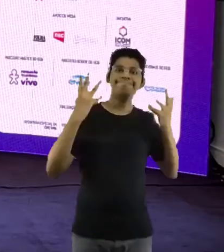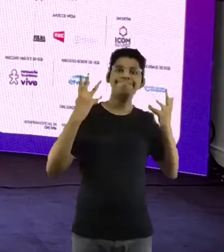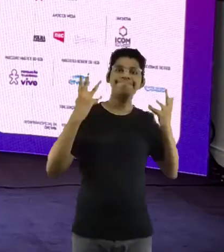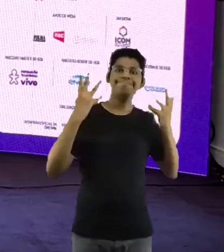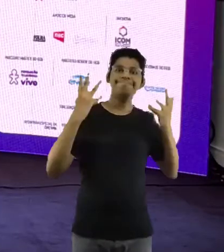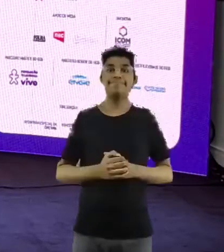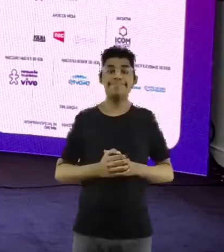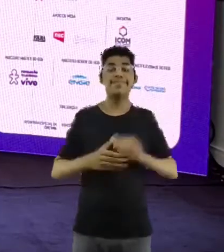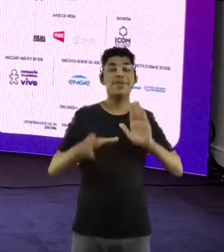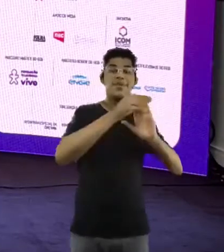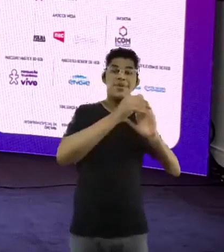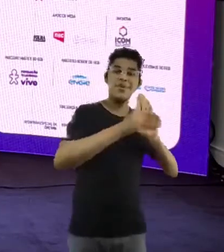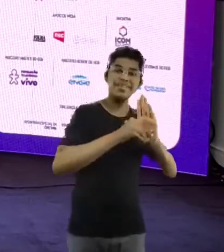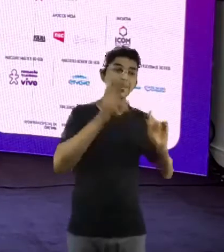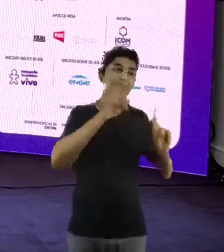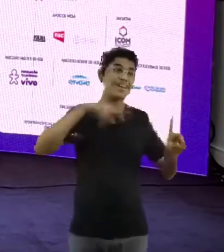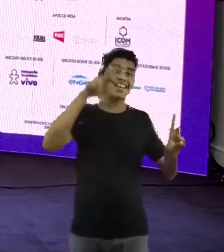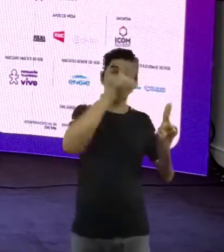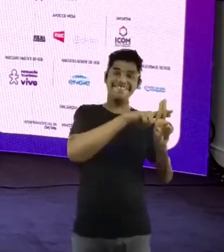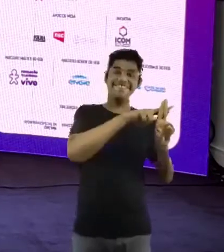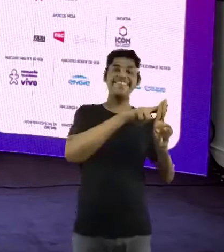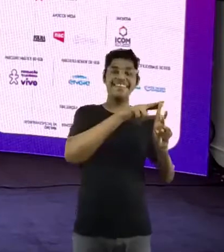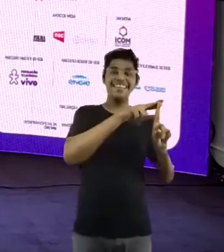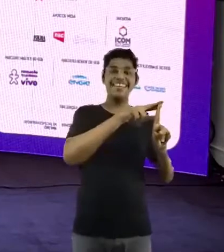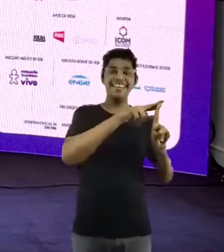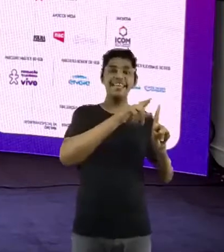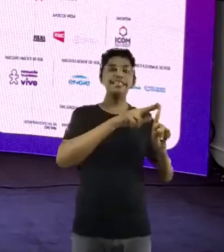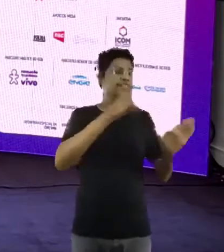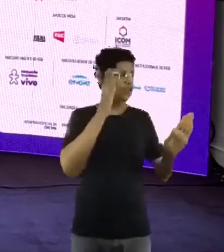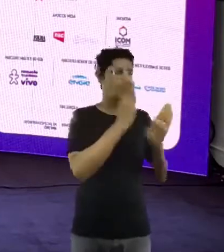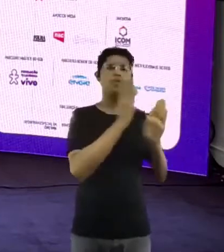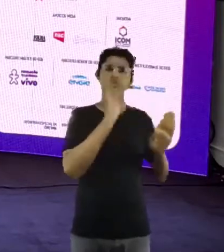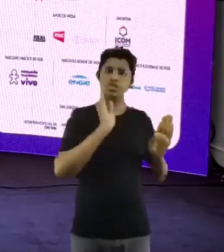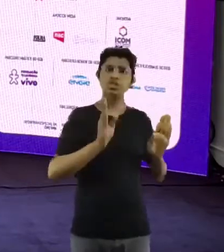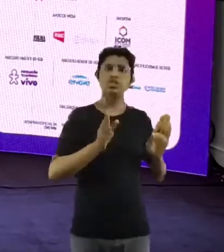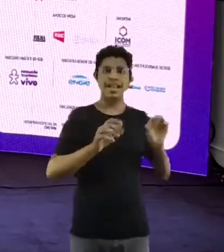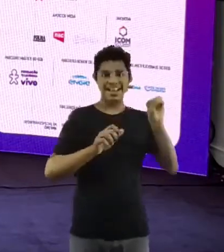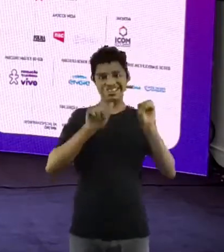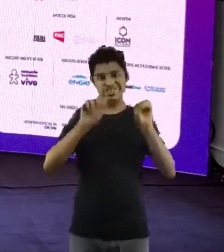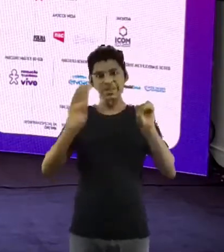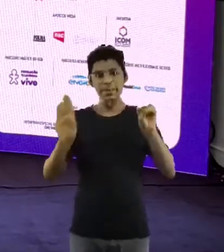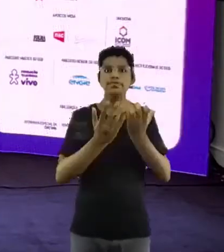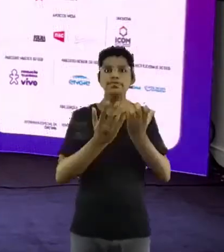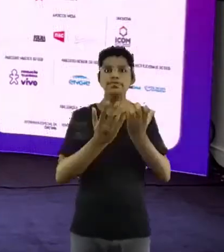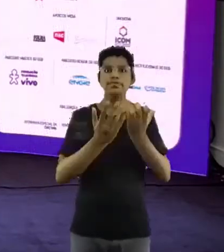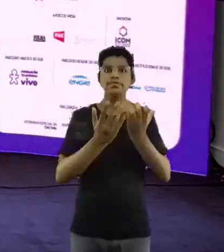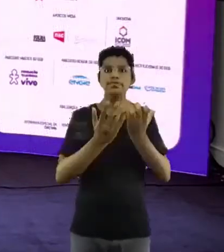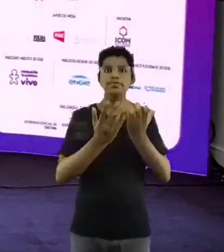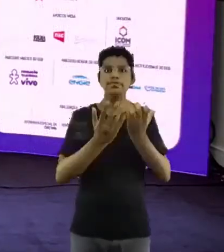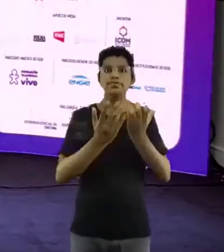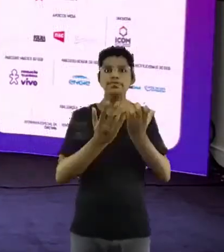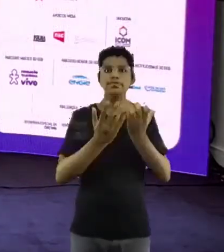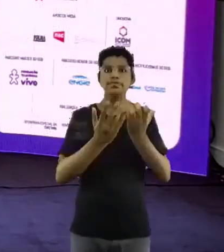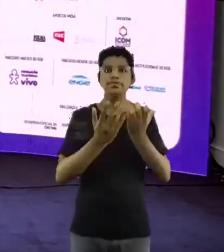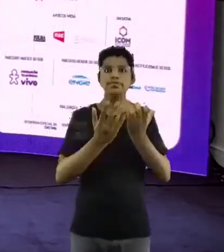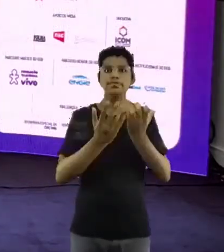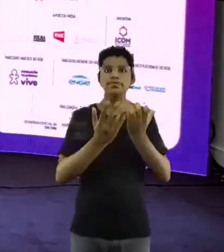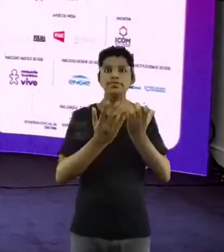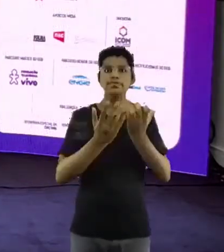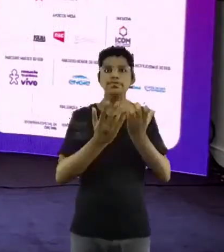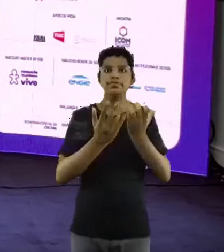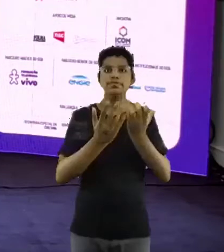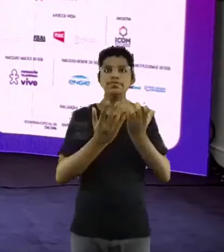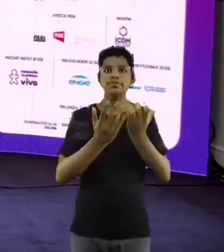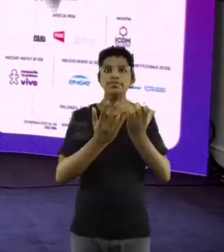Conteúdos, referências e tendências que vocês já acham na nossa plataforma, na comunidade de fellows. Rapidinho, mas a gente voltou